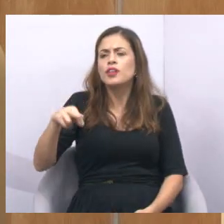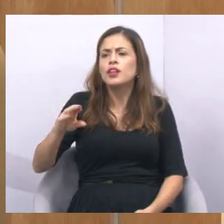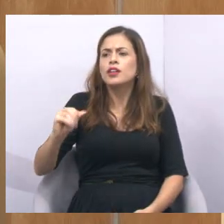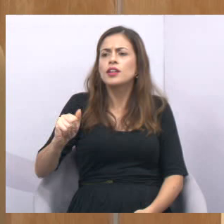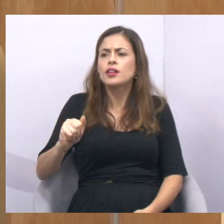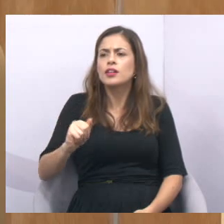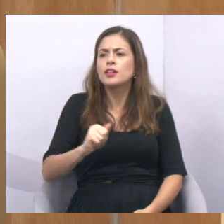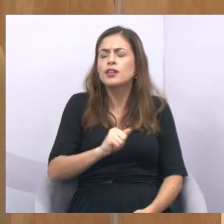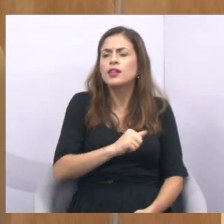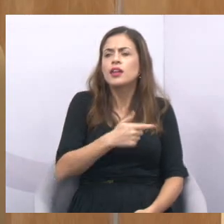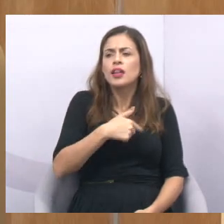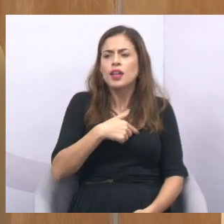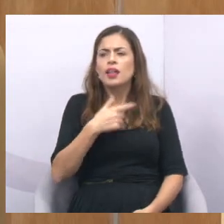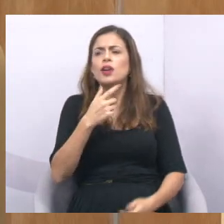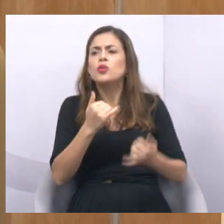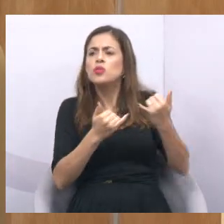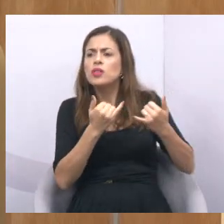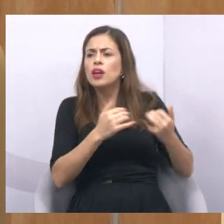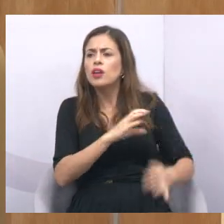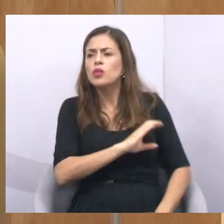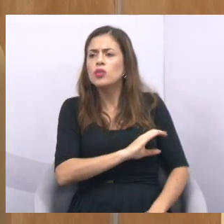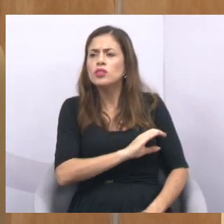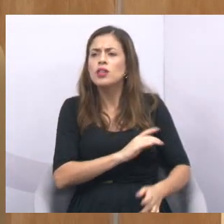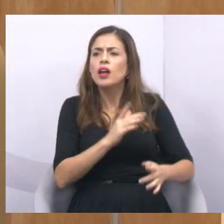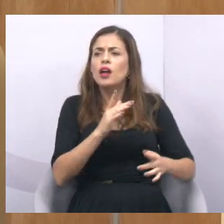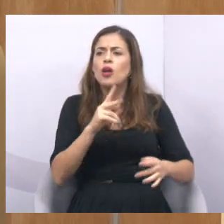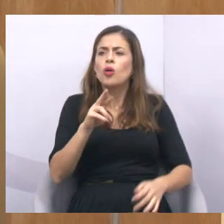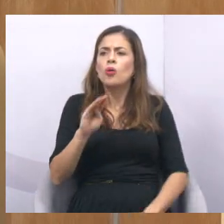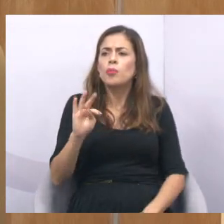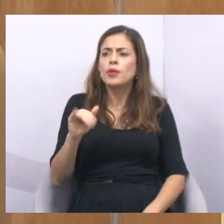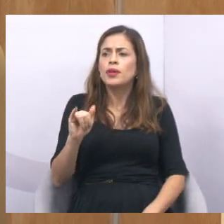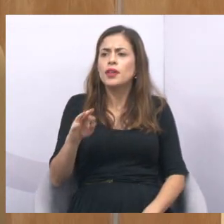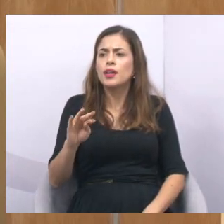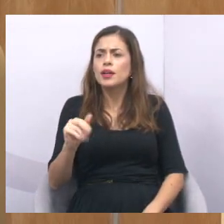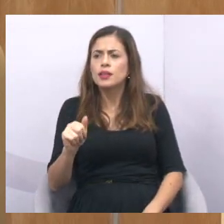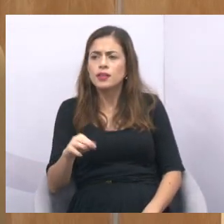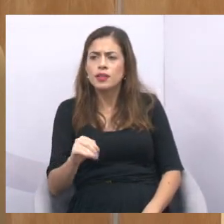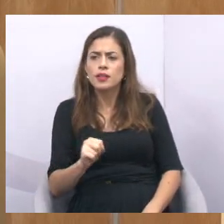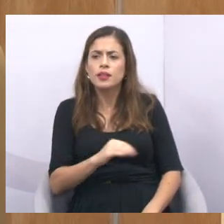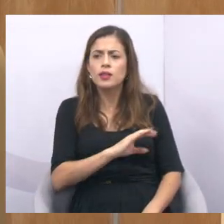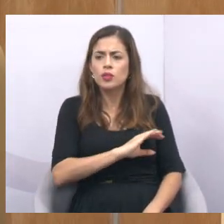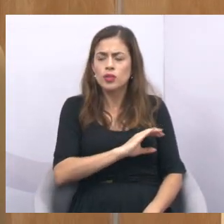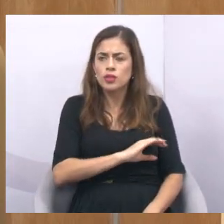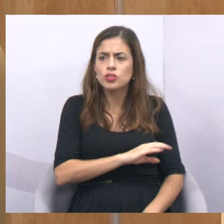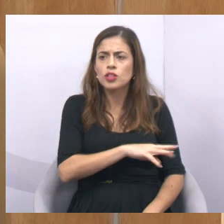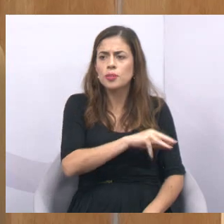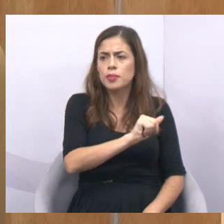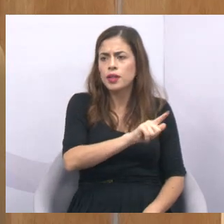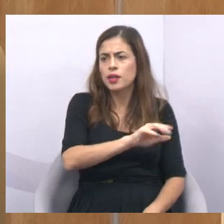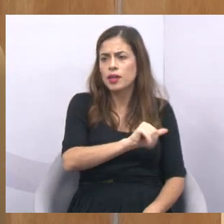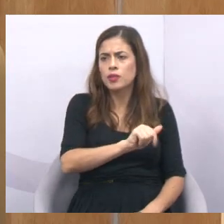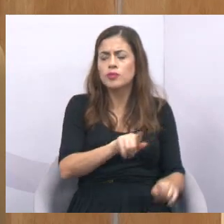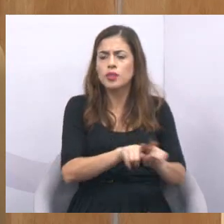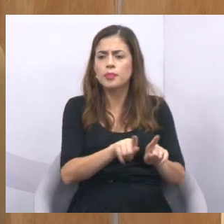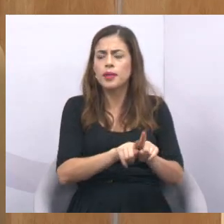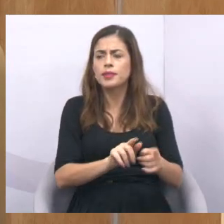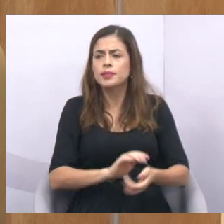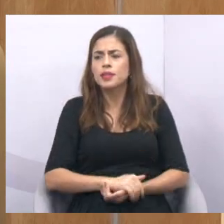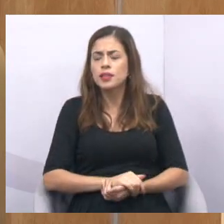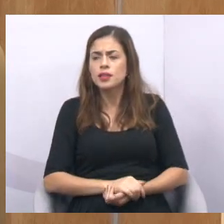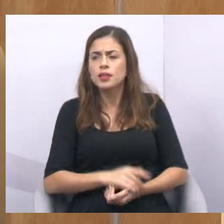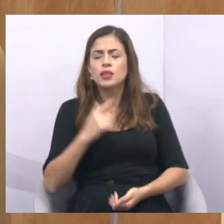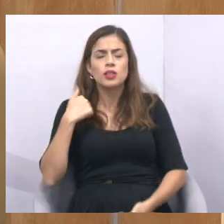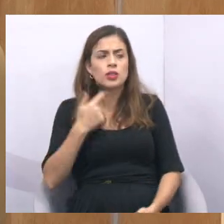eu joguei no Corinthians, certo? O Biratã jogou no Corinthians, Mical jogou no Corinthians, mas a